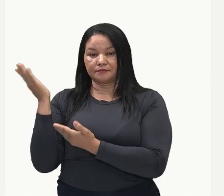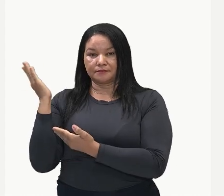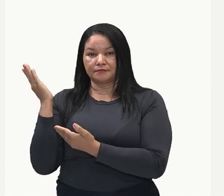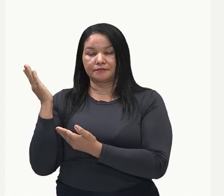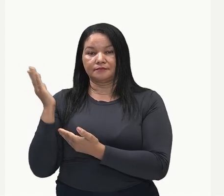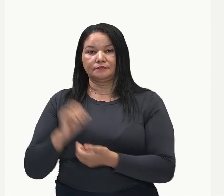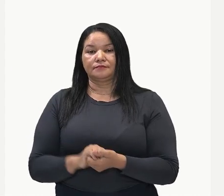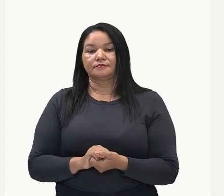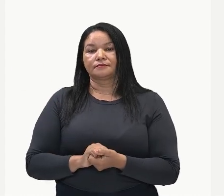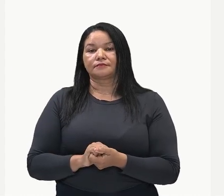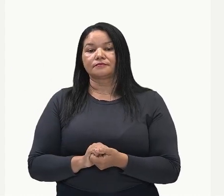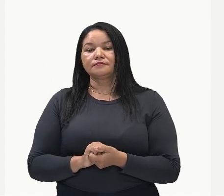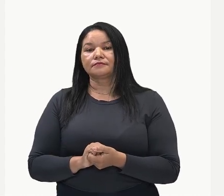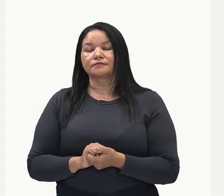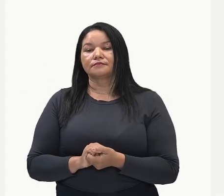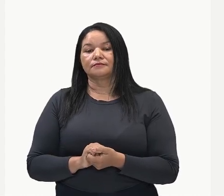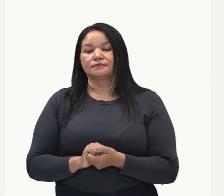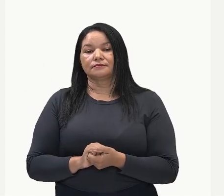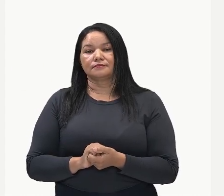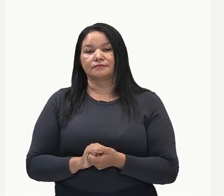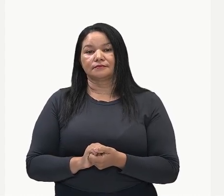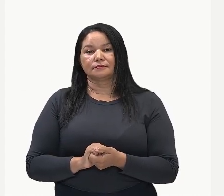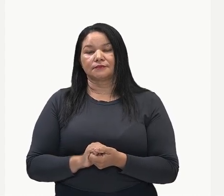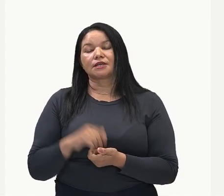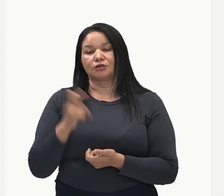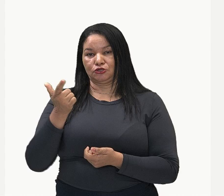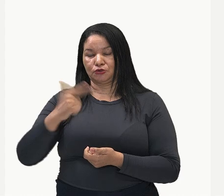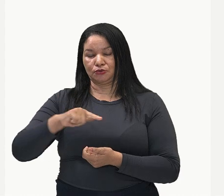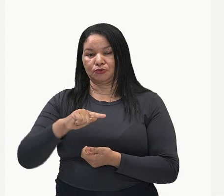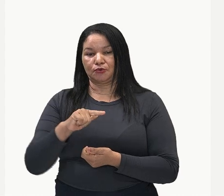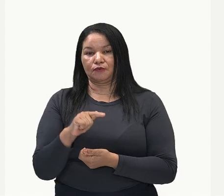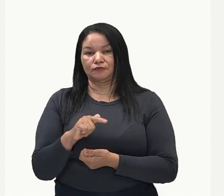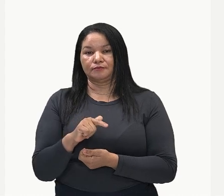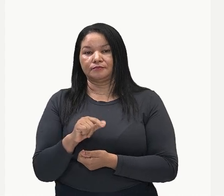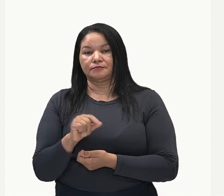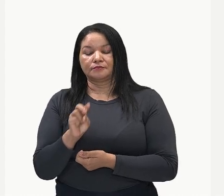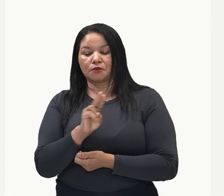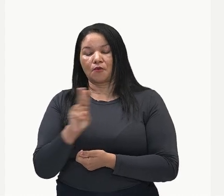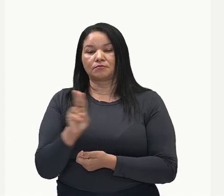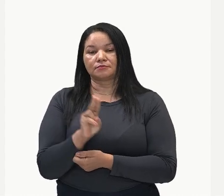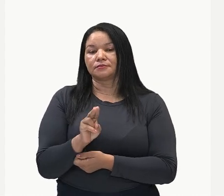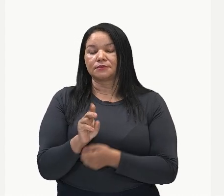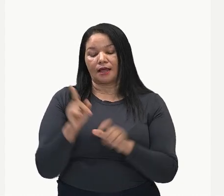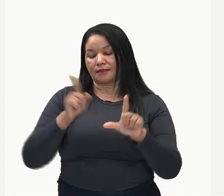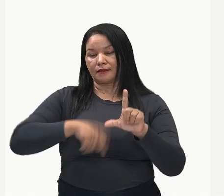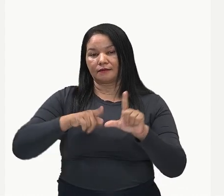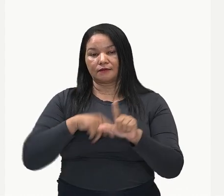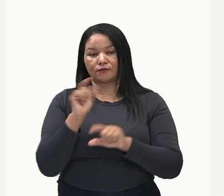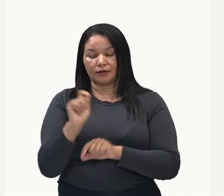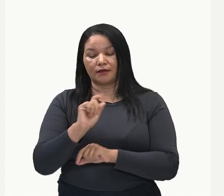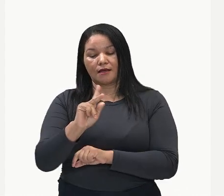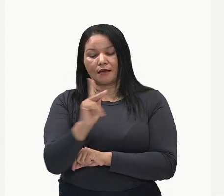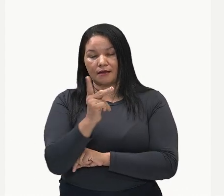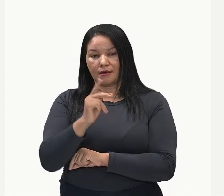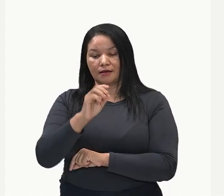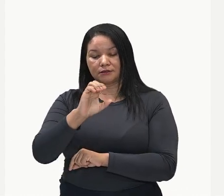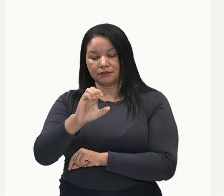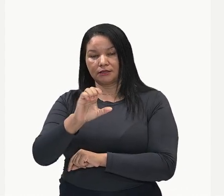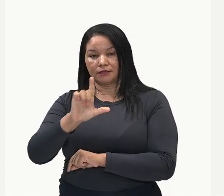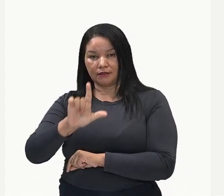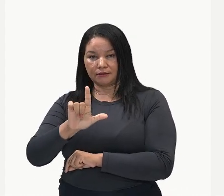ácido clorídrico. Perdão, deixa eu corrigir aqui, porque o símbolo dele, a fórmula molecular é desse jeito. O L, ele